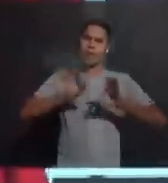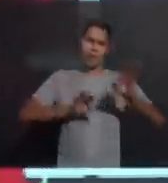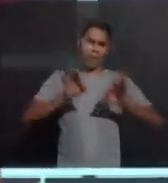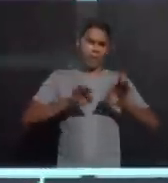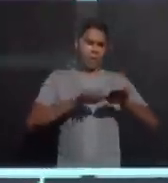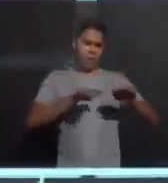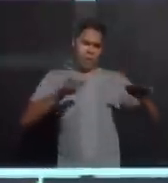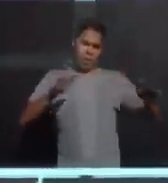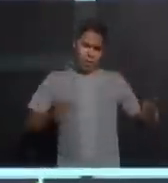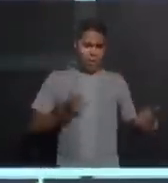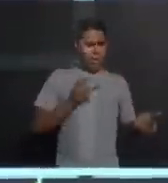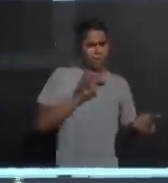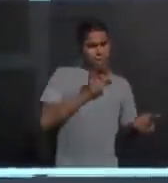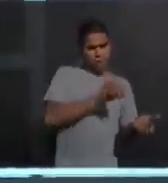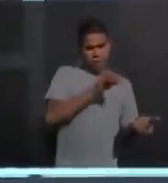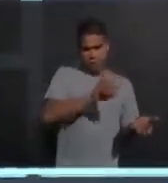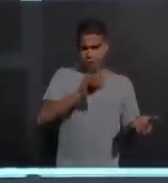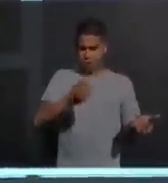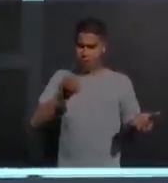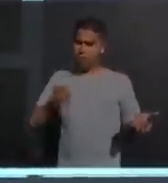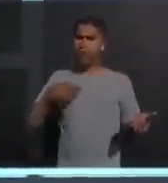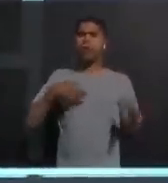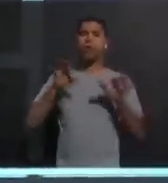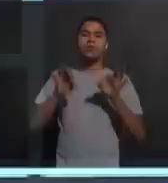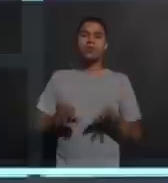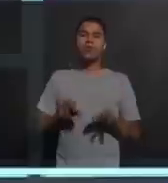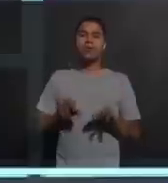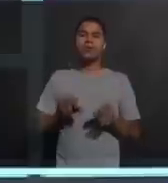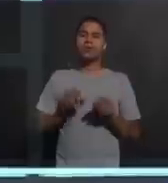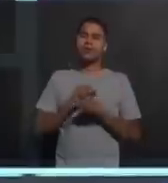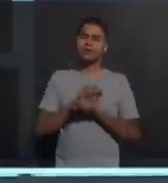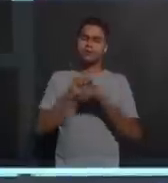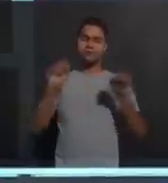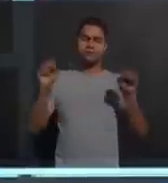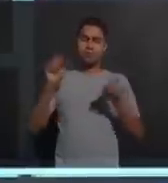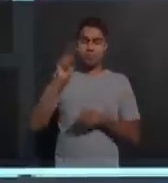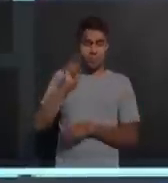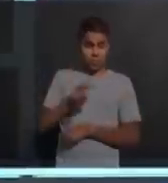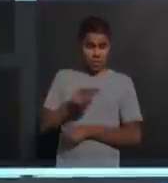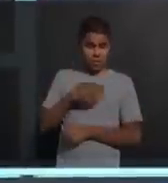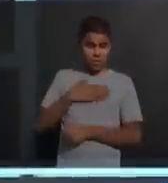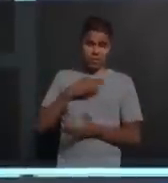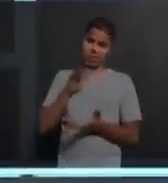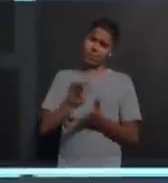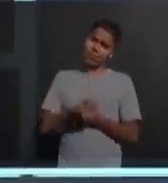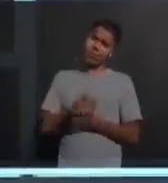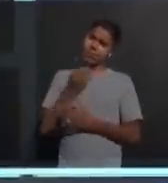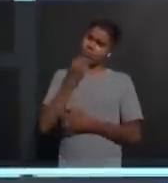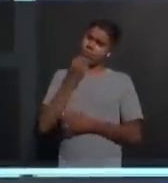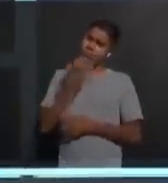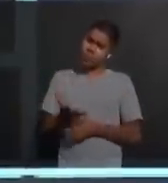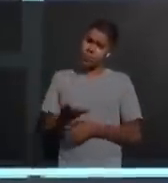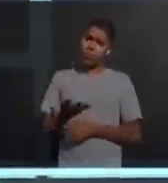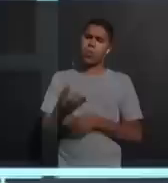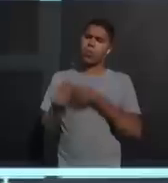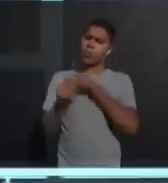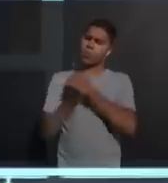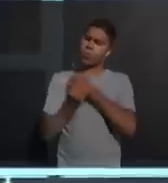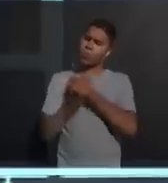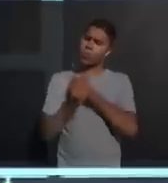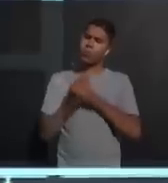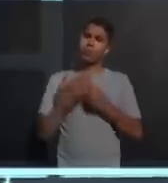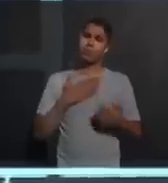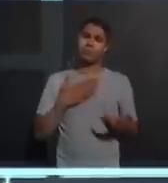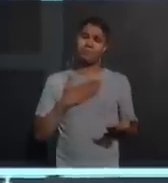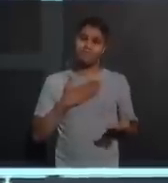tudo bonitinho preparadinho tenho certeza que ele vai lá e pensar assim a minha esposa é uma boa esposa ela tem prazer em